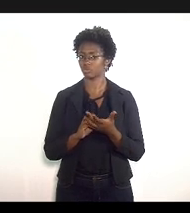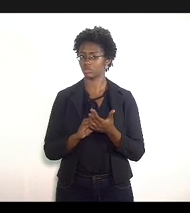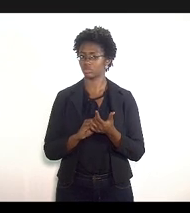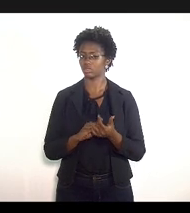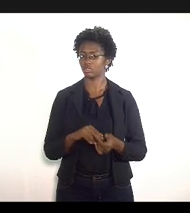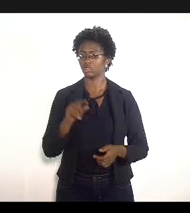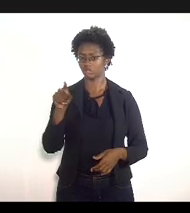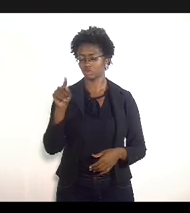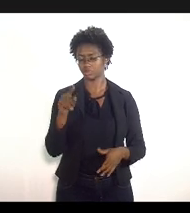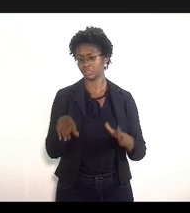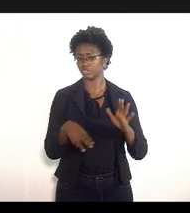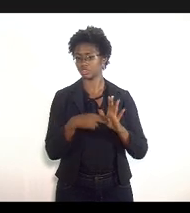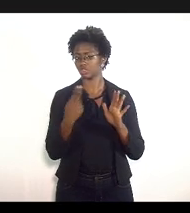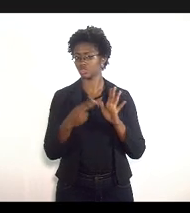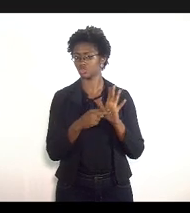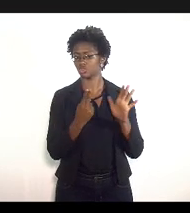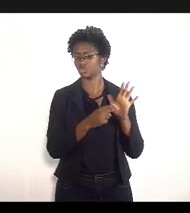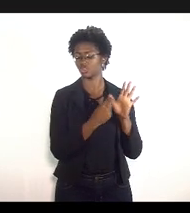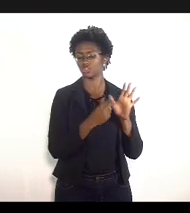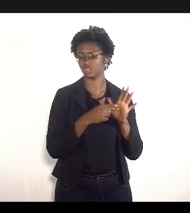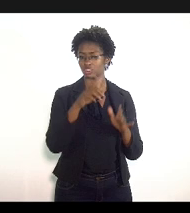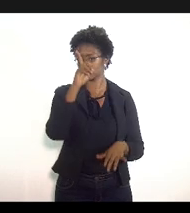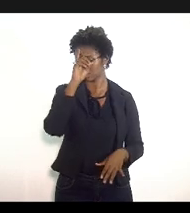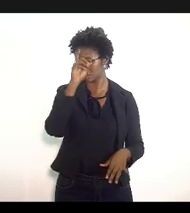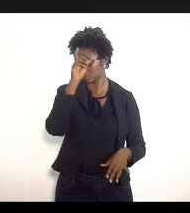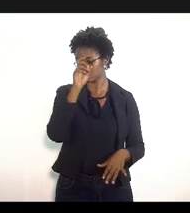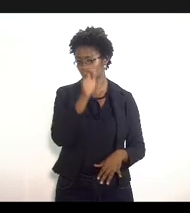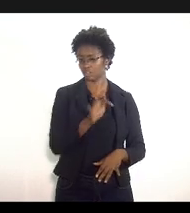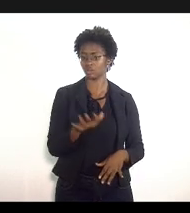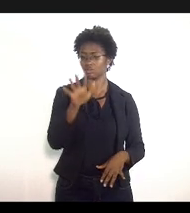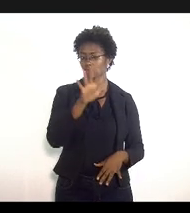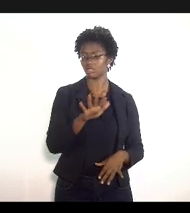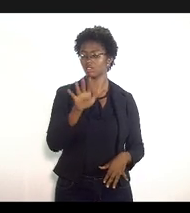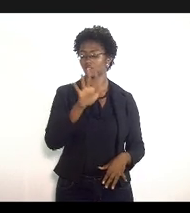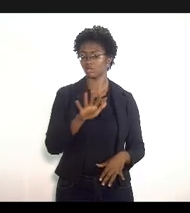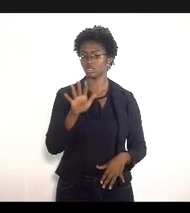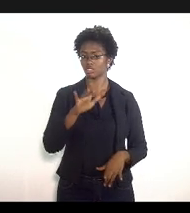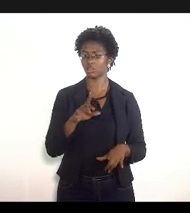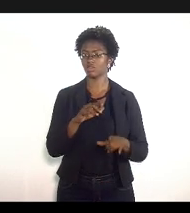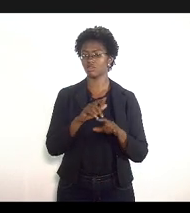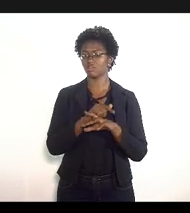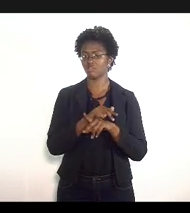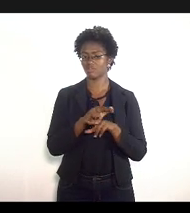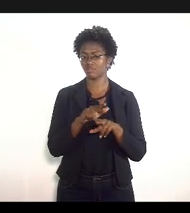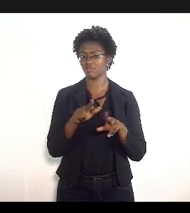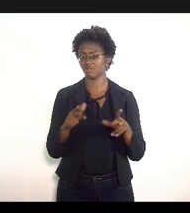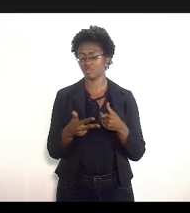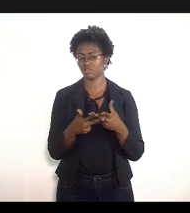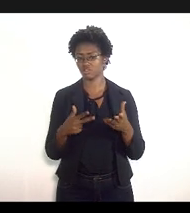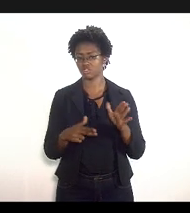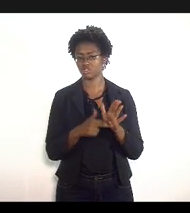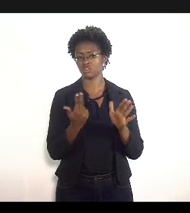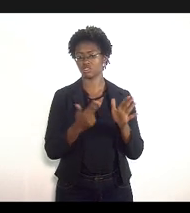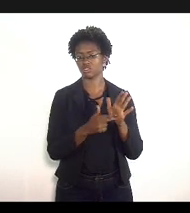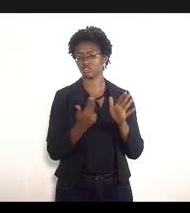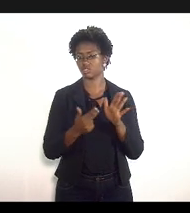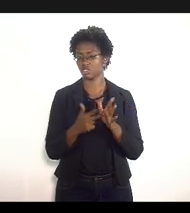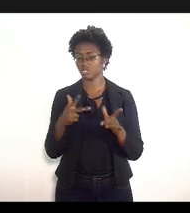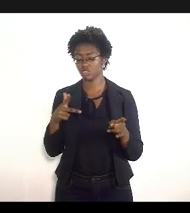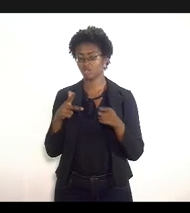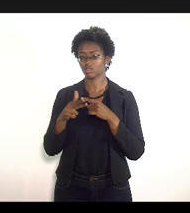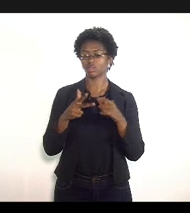para cirurgia nestes hospitais federais. E vários procedimentos cirúrgicos são